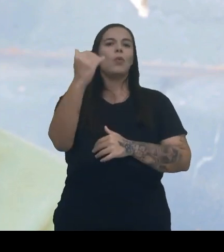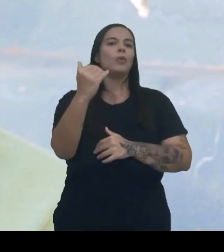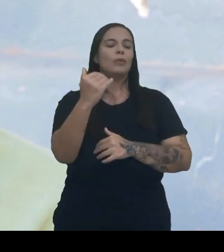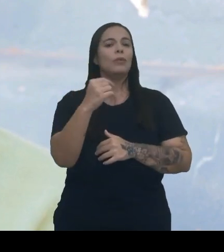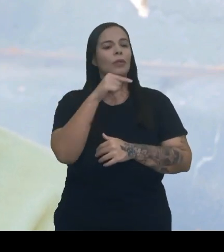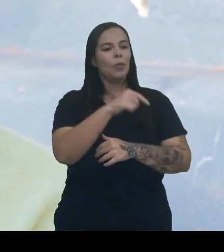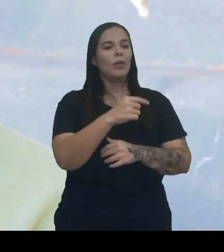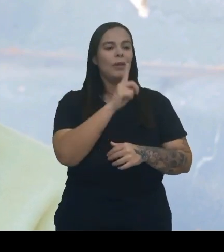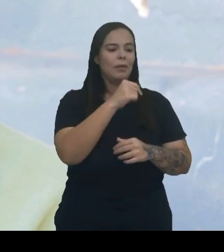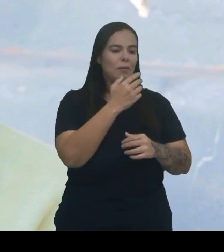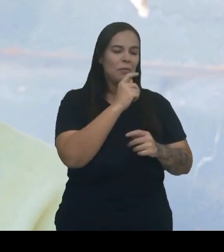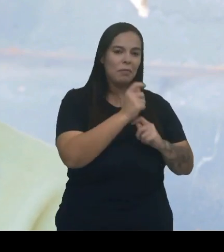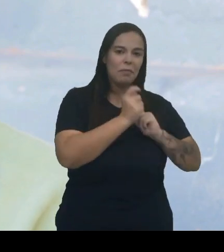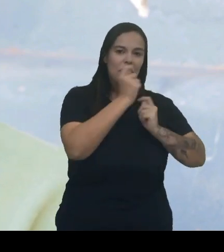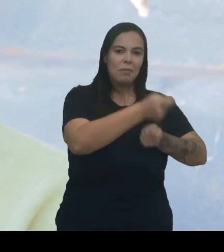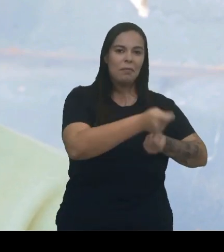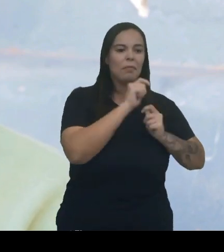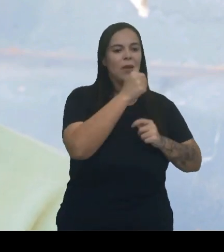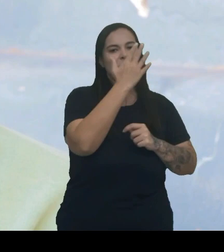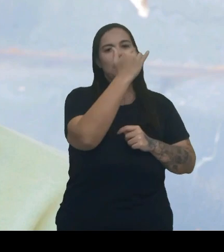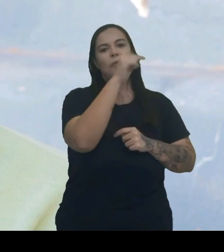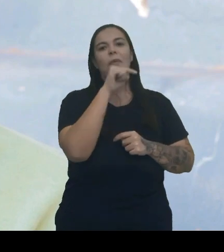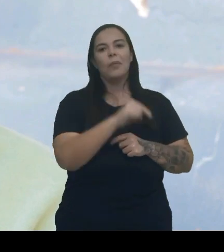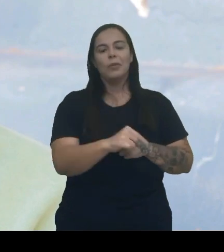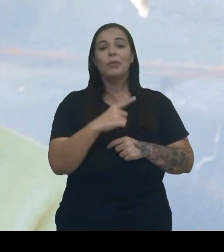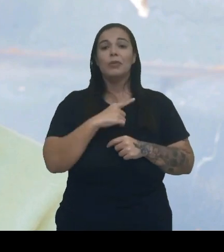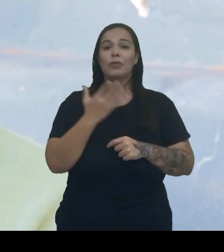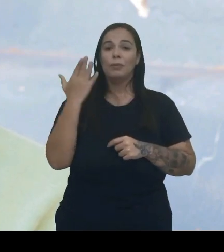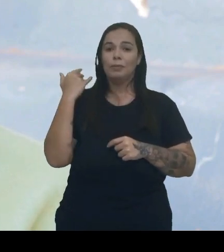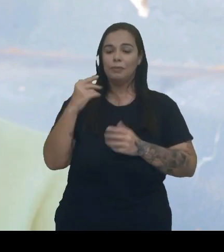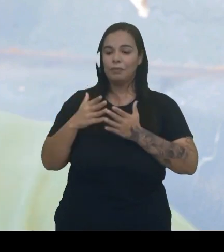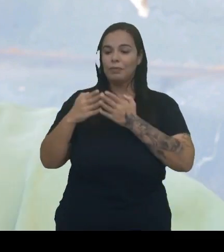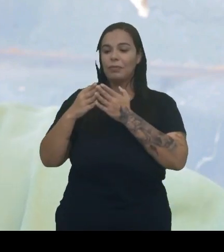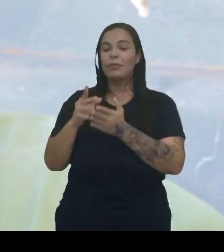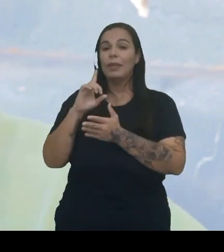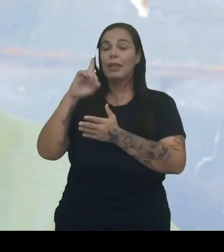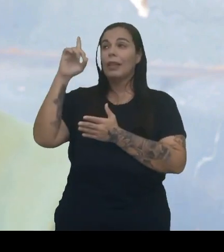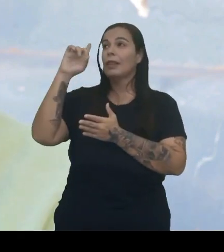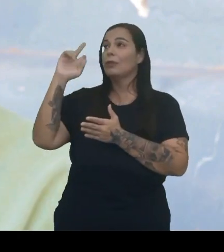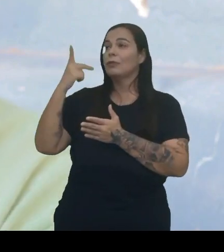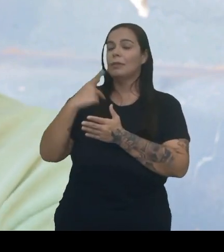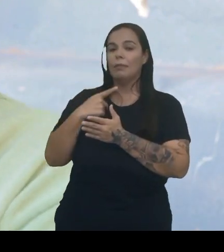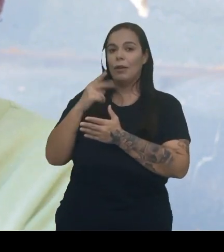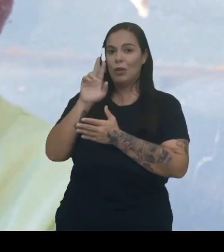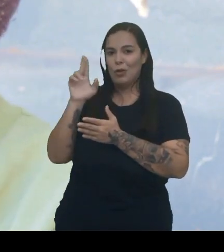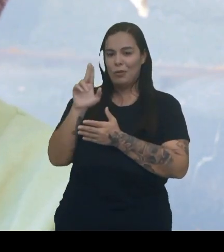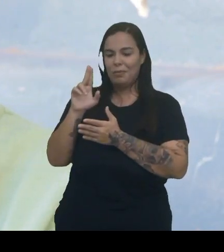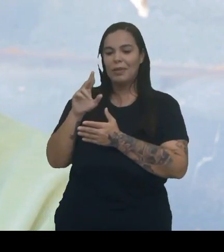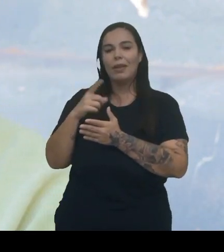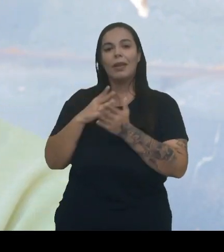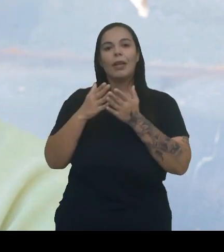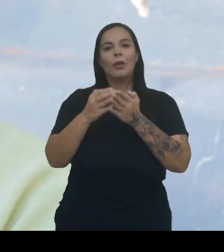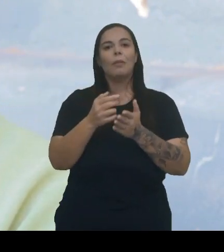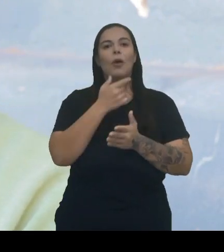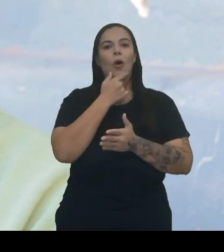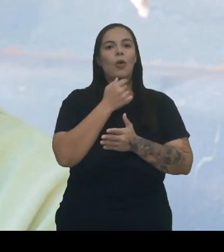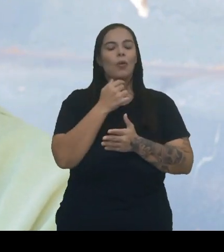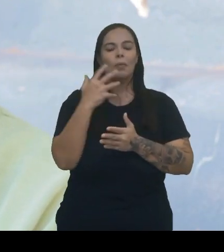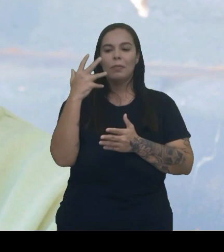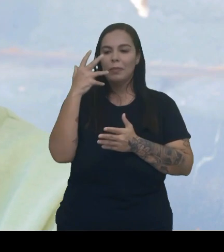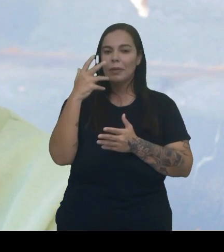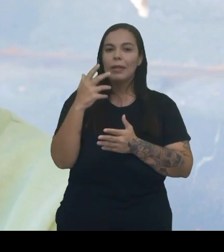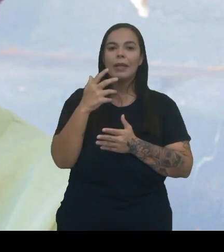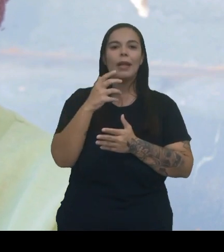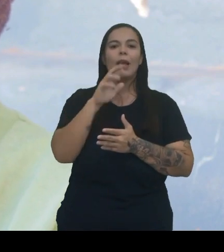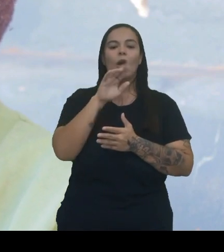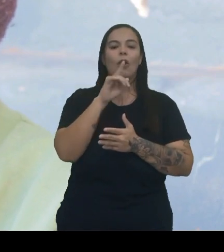ver. Aqui tinha uma canoa, chamava-se Deus é Pai. Ficava aqui, era do São Roberto. Uma canoa linda, uma canoa enorme,